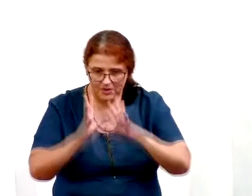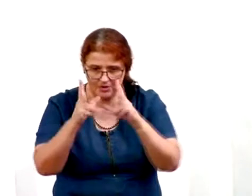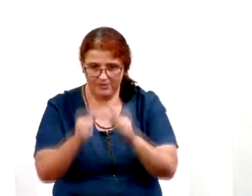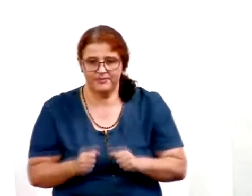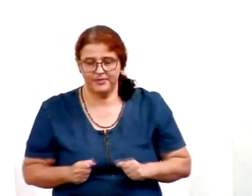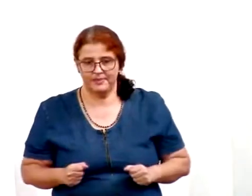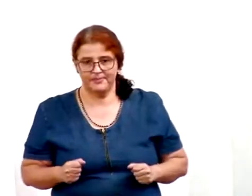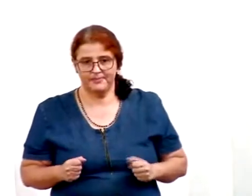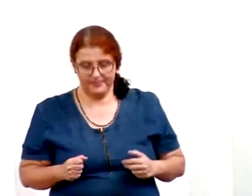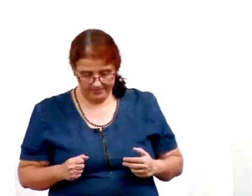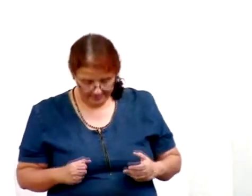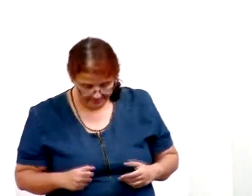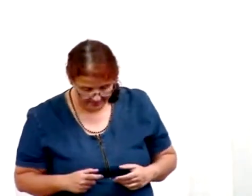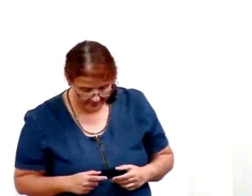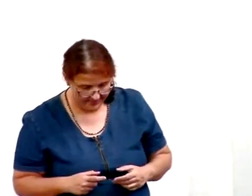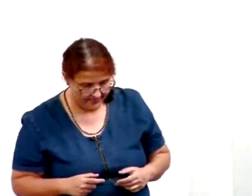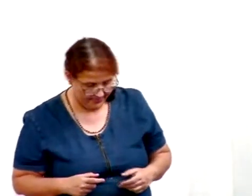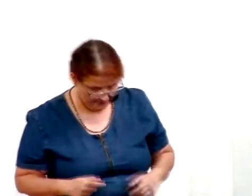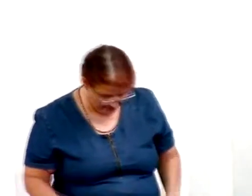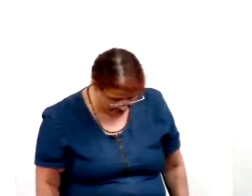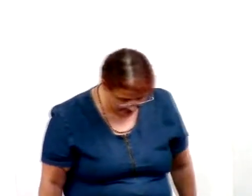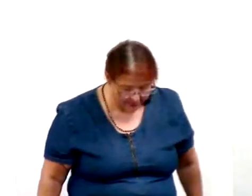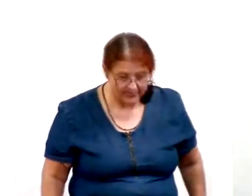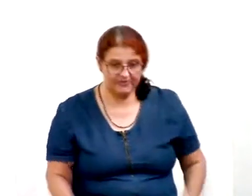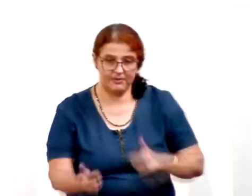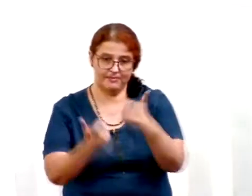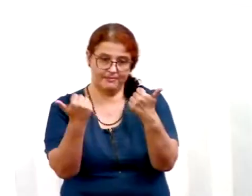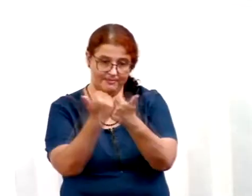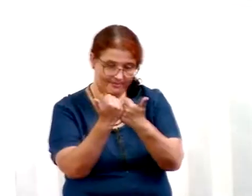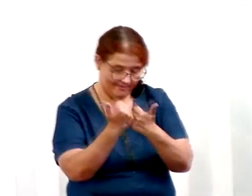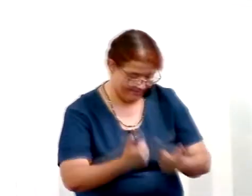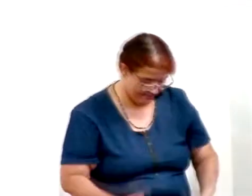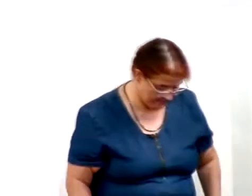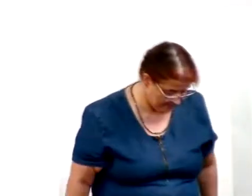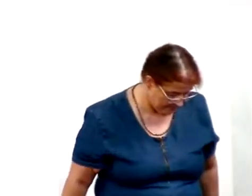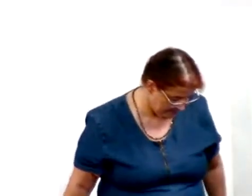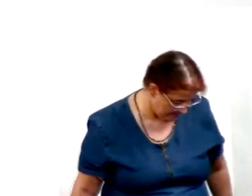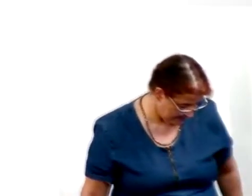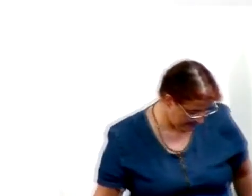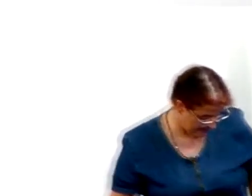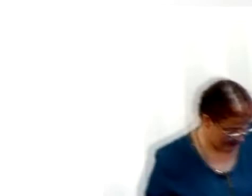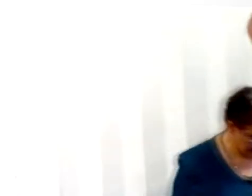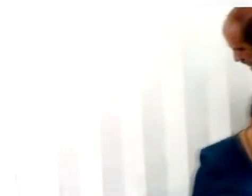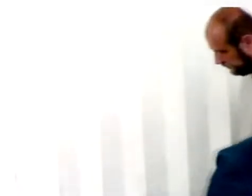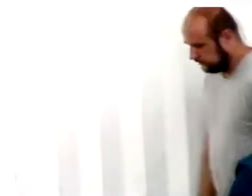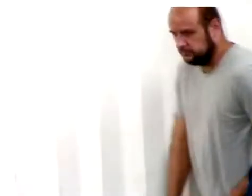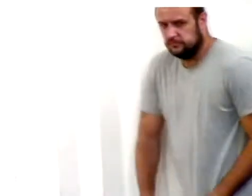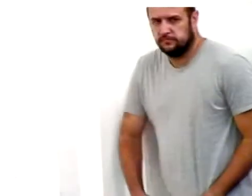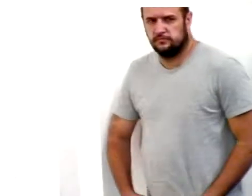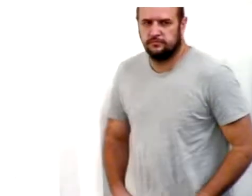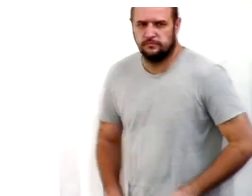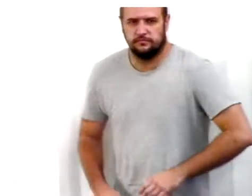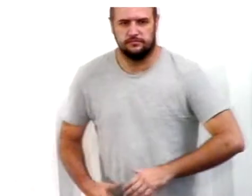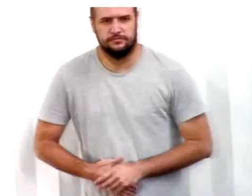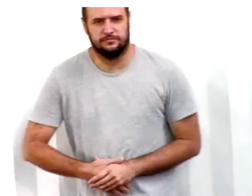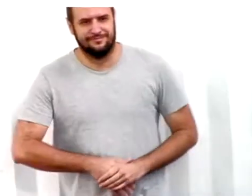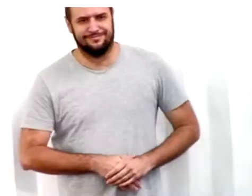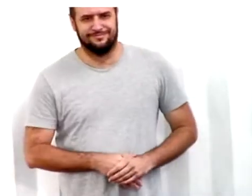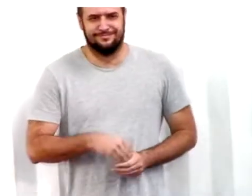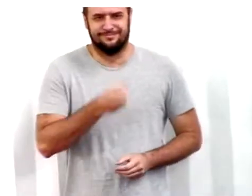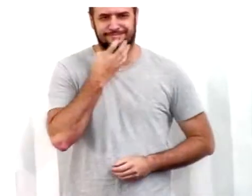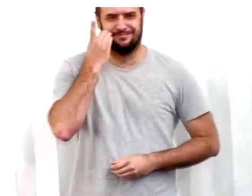estas coisas estão escritas para exemplo, para que nós não pequemos